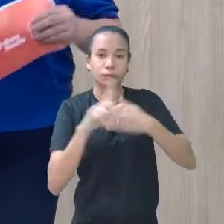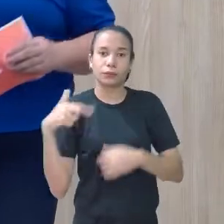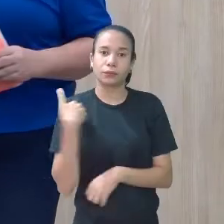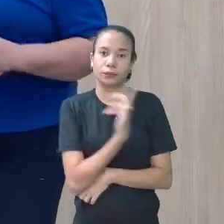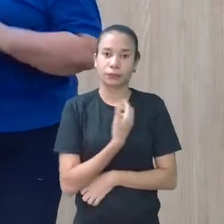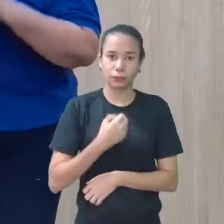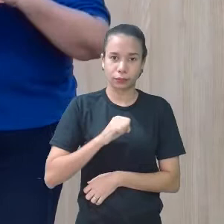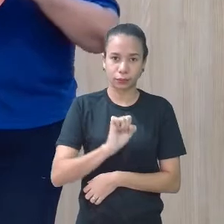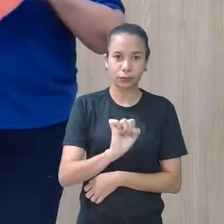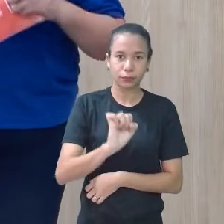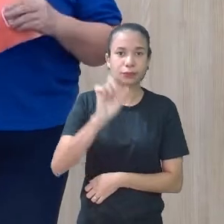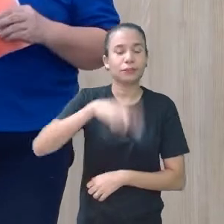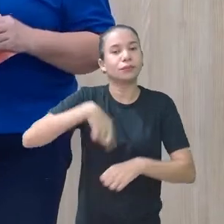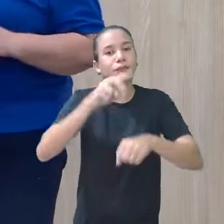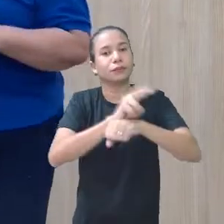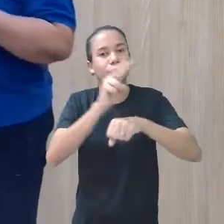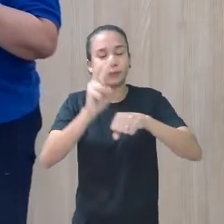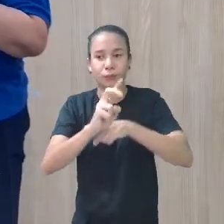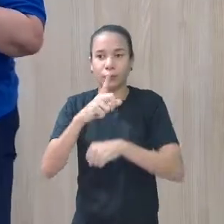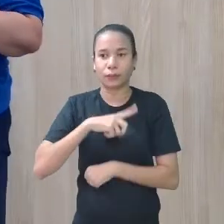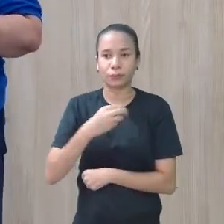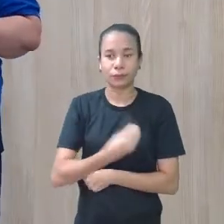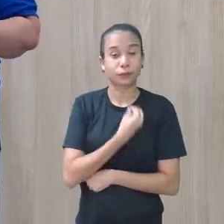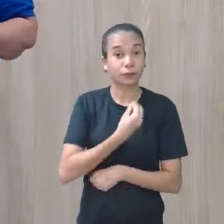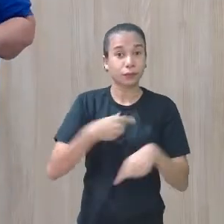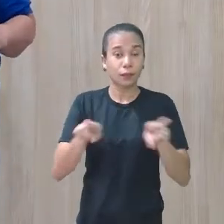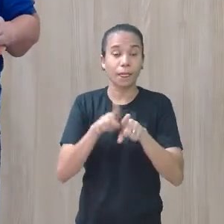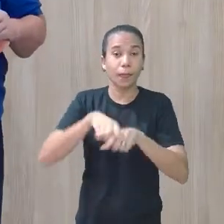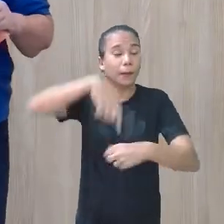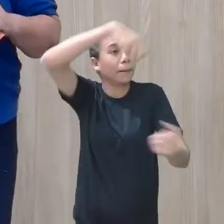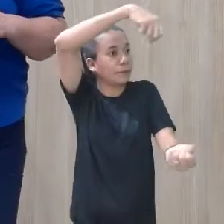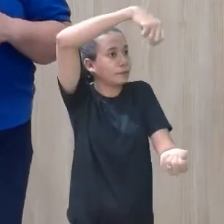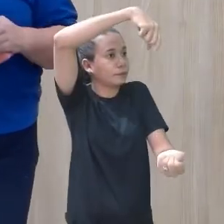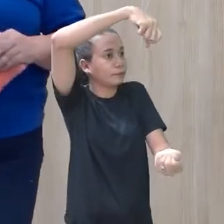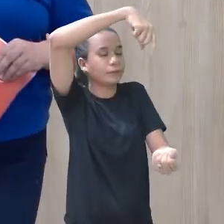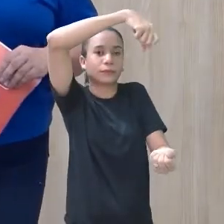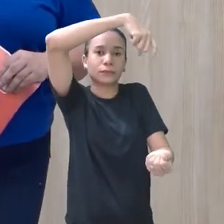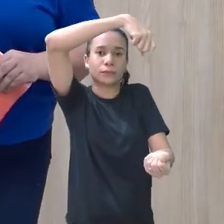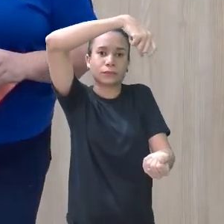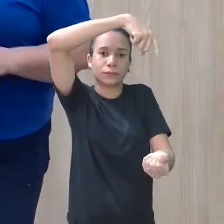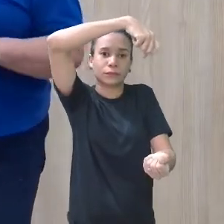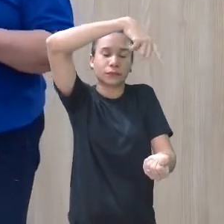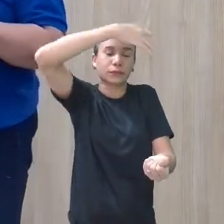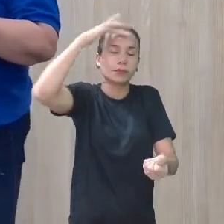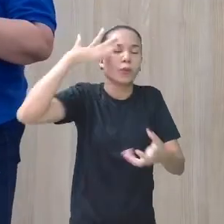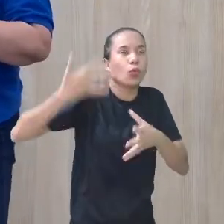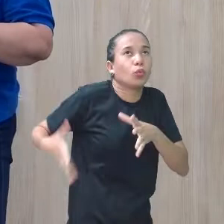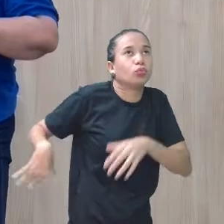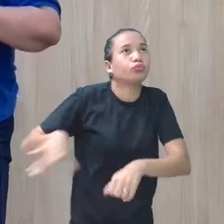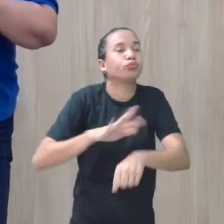nos defender, de nos proteger. A questão dos soros, como é o caso aí, né,